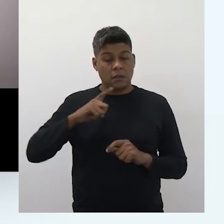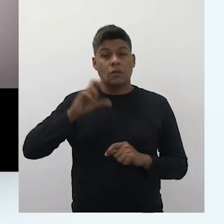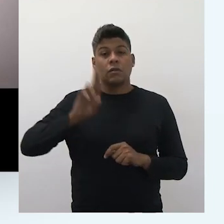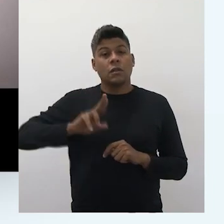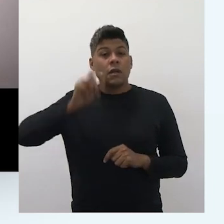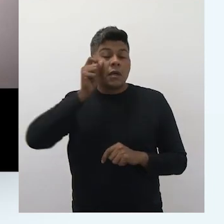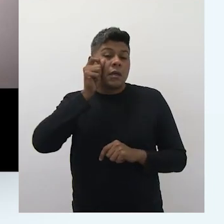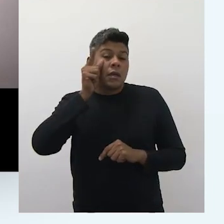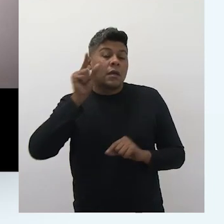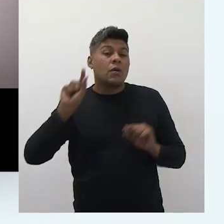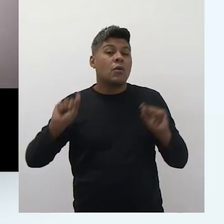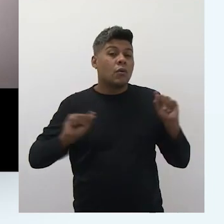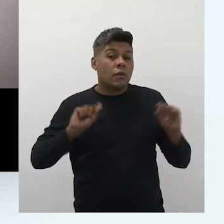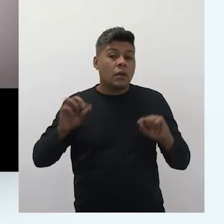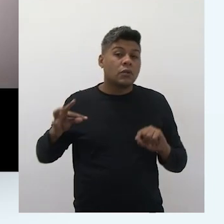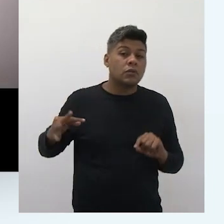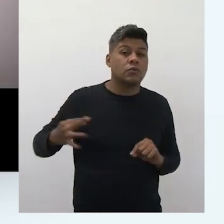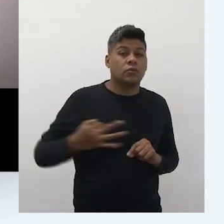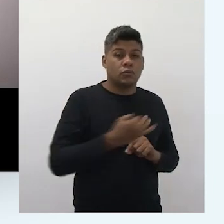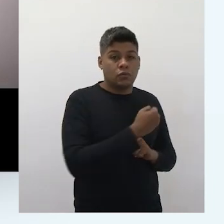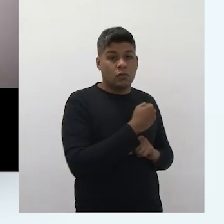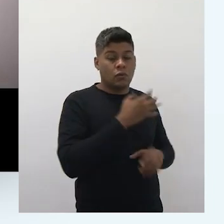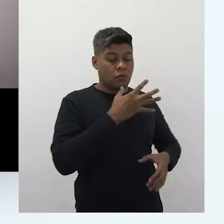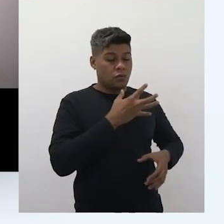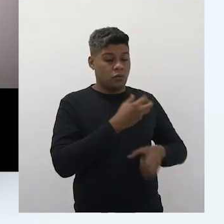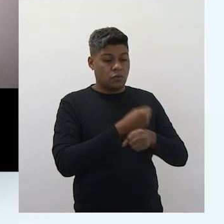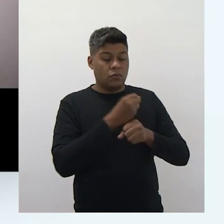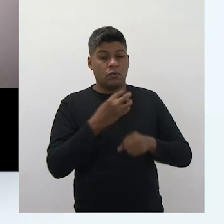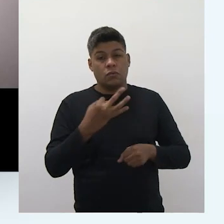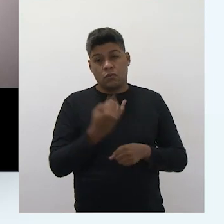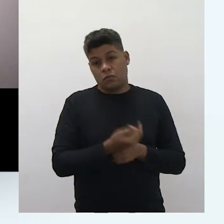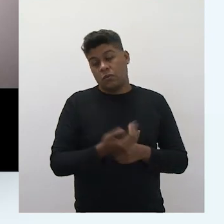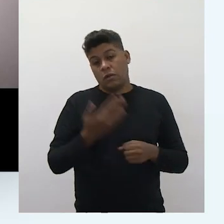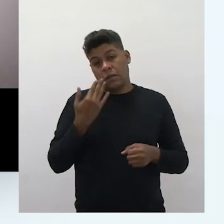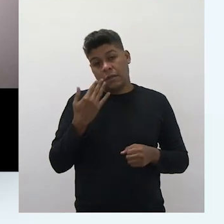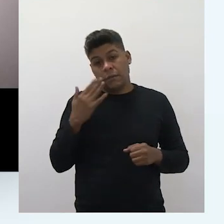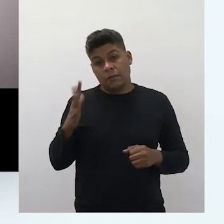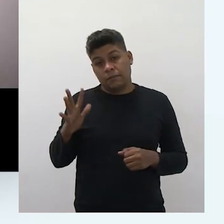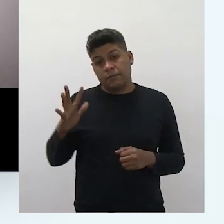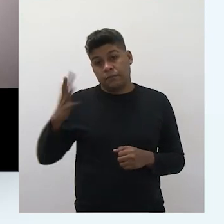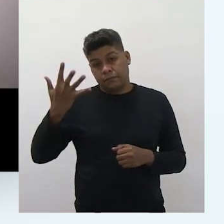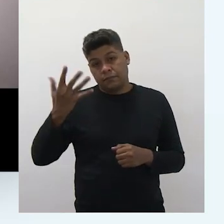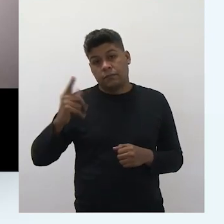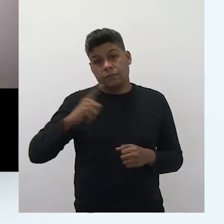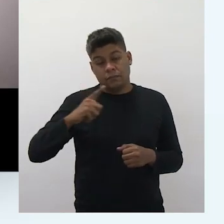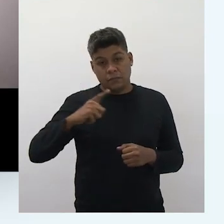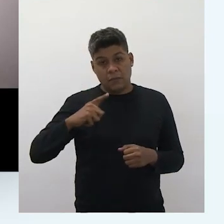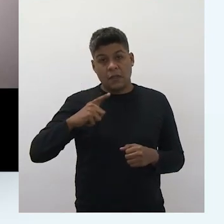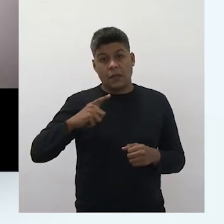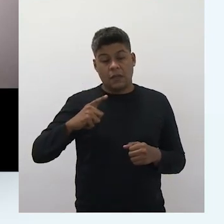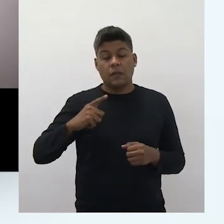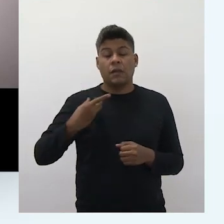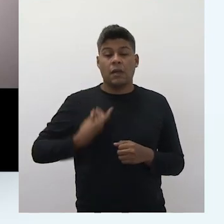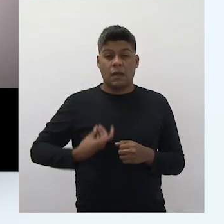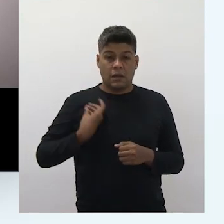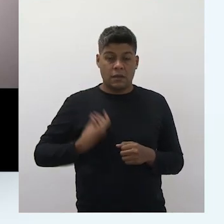de que o todo é a soma das partes, né? E por conta disso, passou-se a fragmentar a